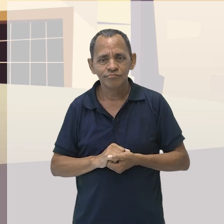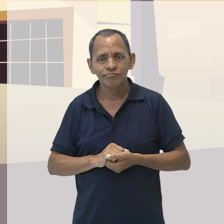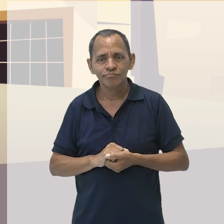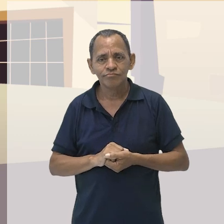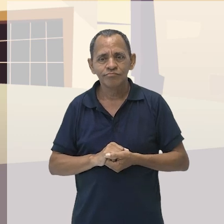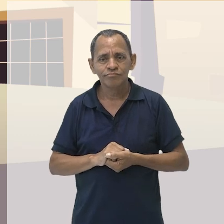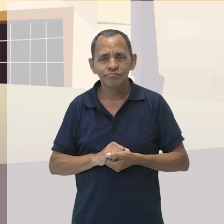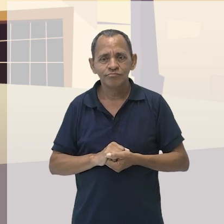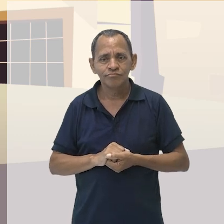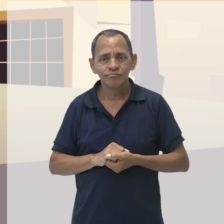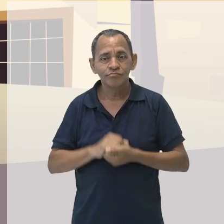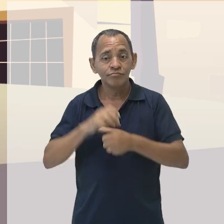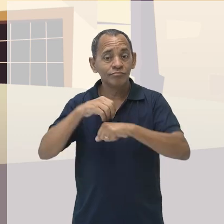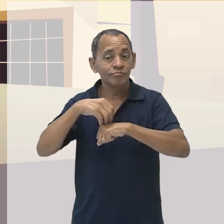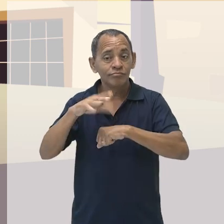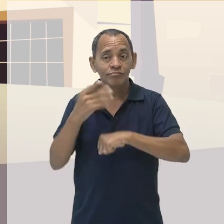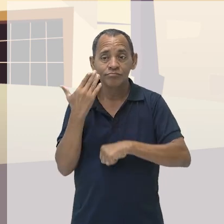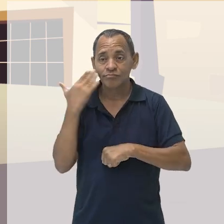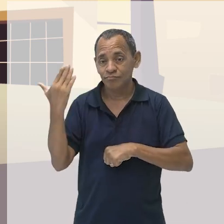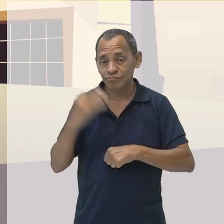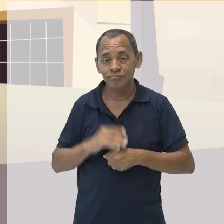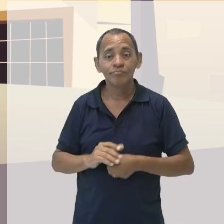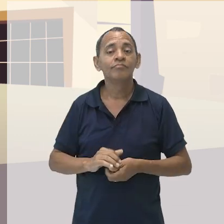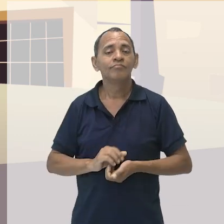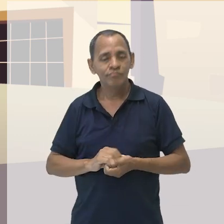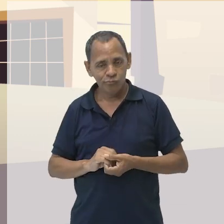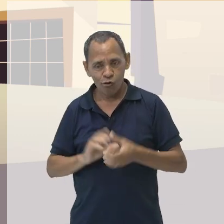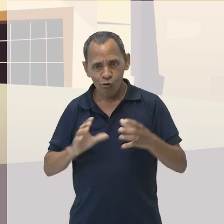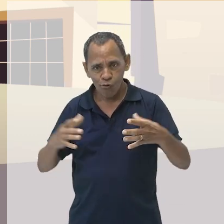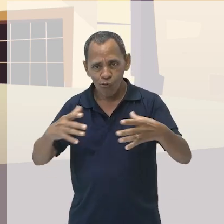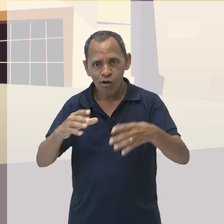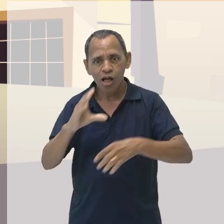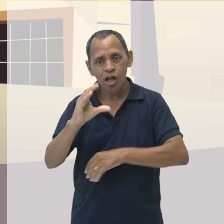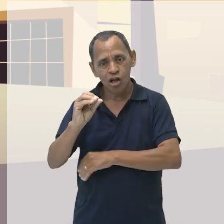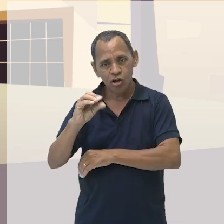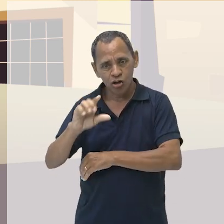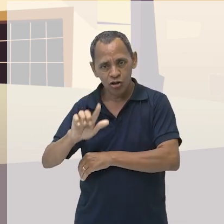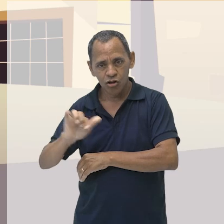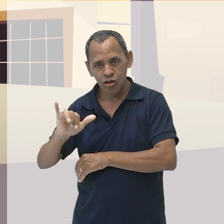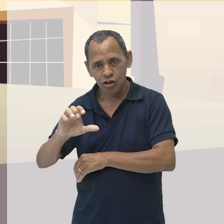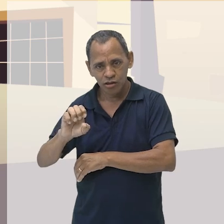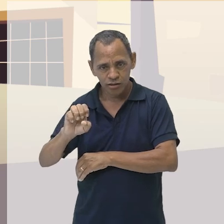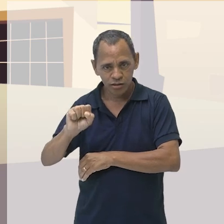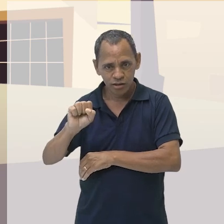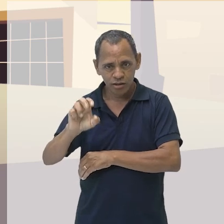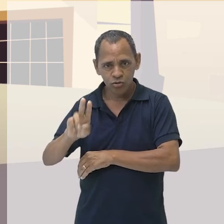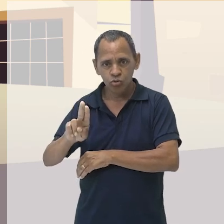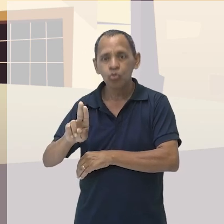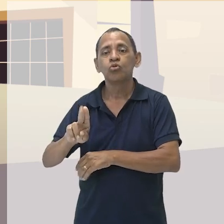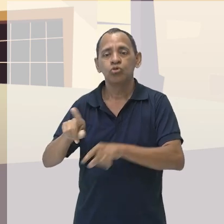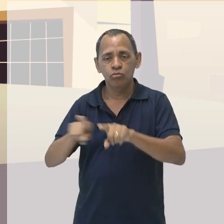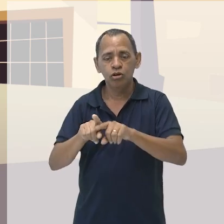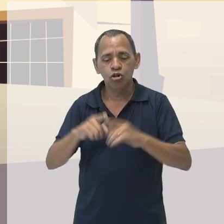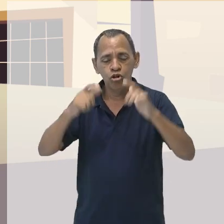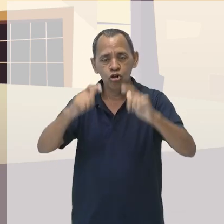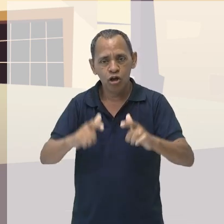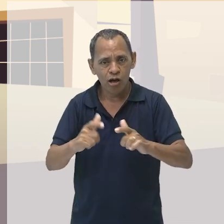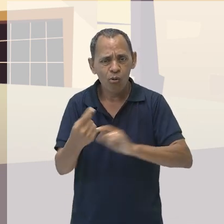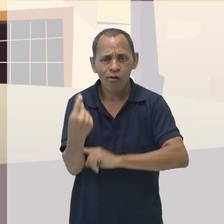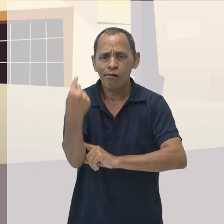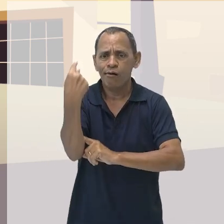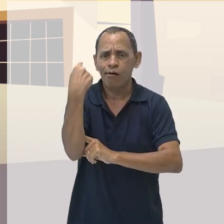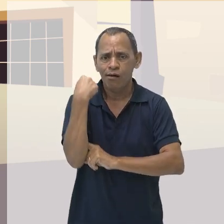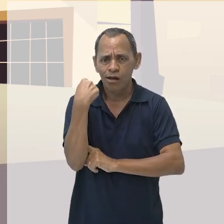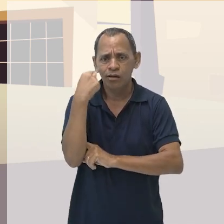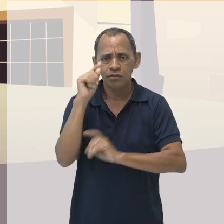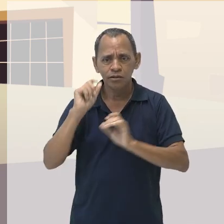aqui é o Coliseu. No Coliseu, para quem não conhece, era um local, antigamente,